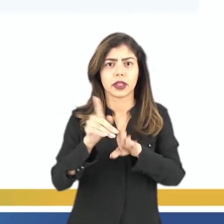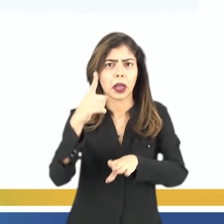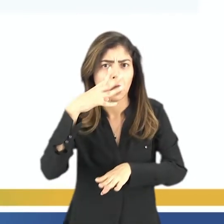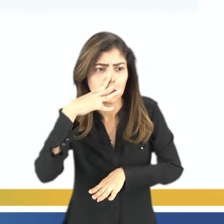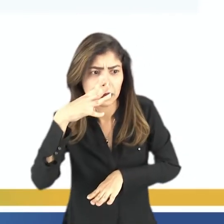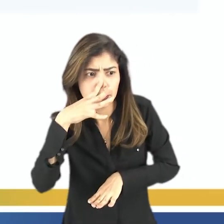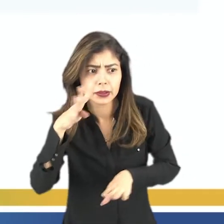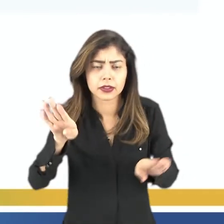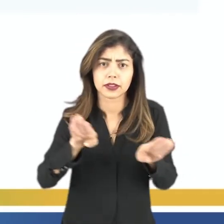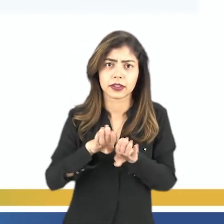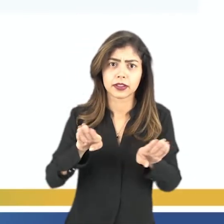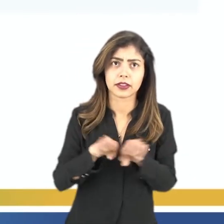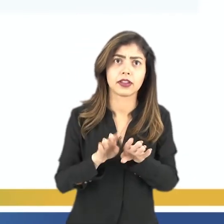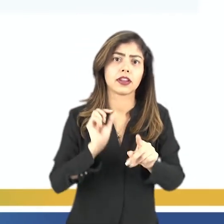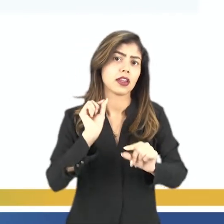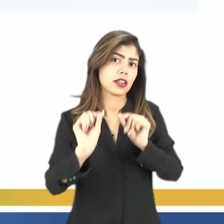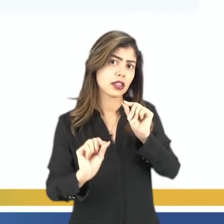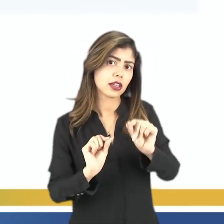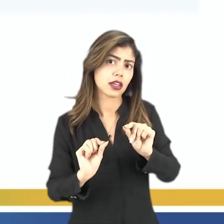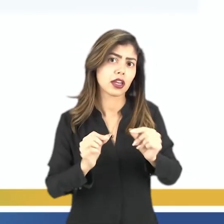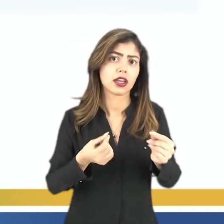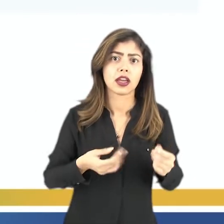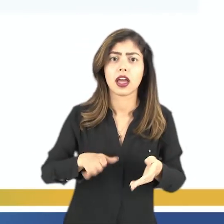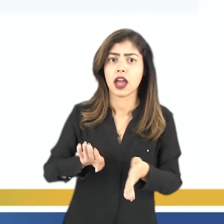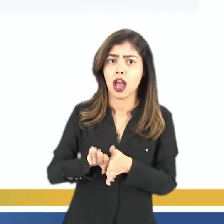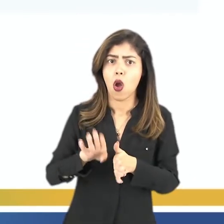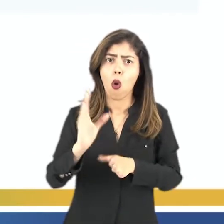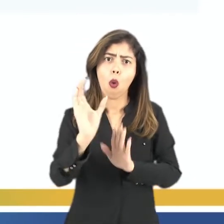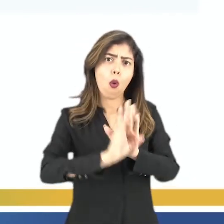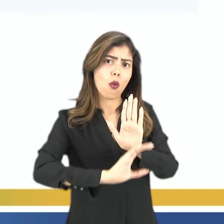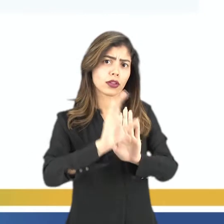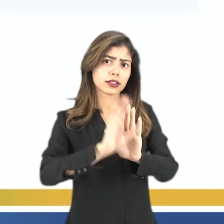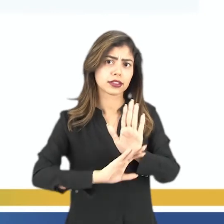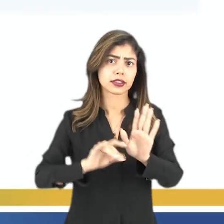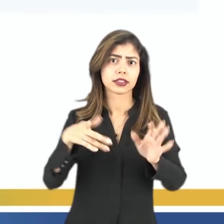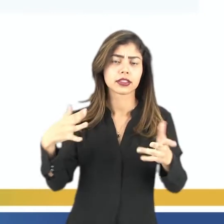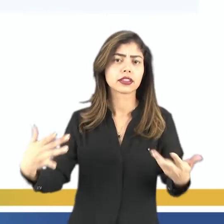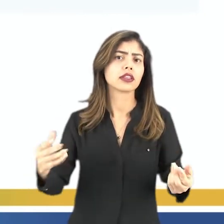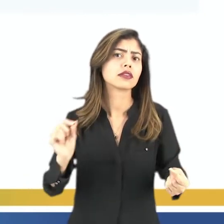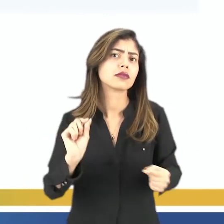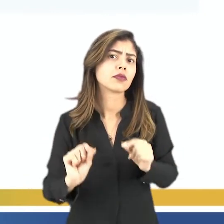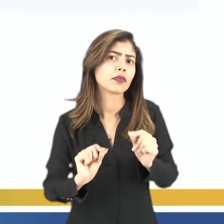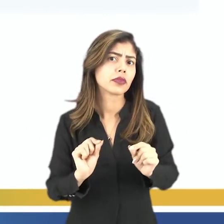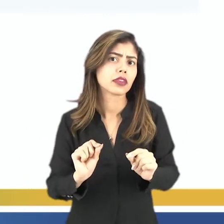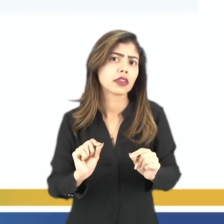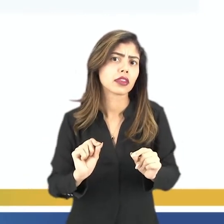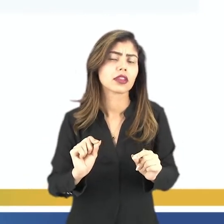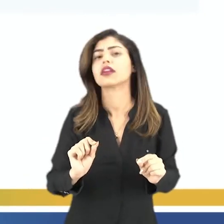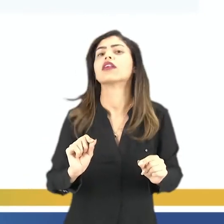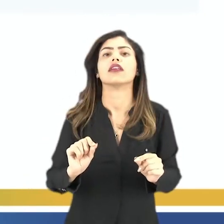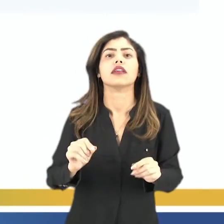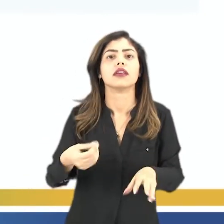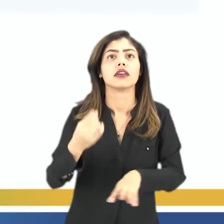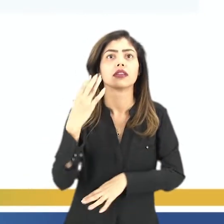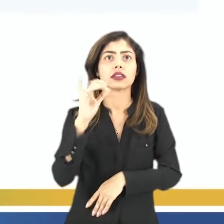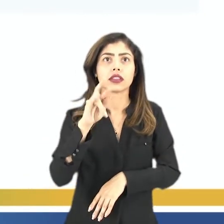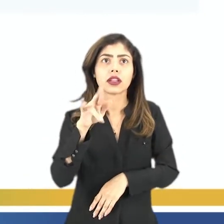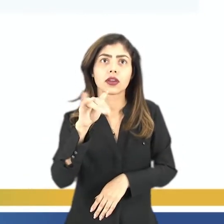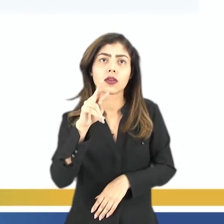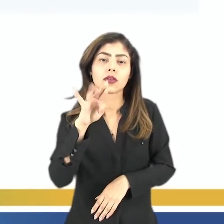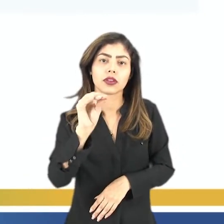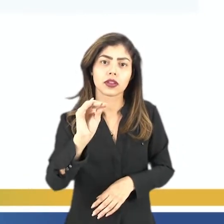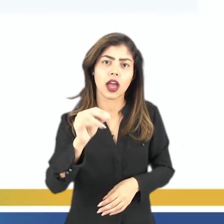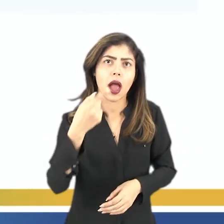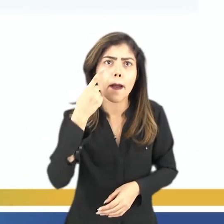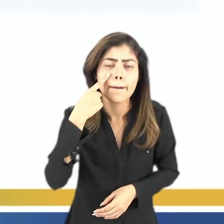você entender melhor como que funciona. Mas basicamente, qual é o conceito inicial para você entender esses circuitos elétricos aí?